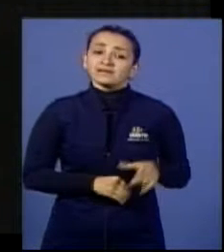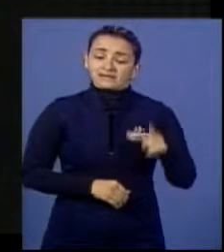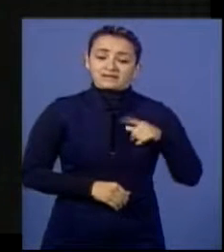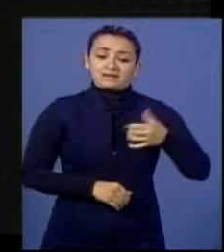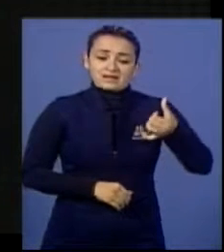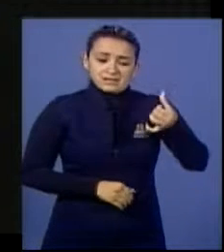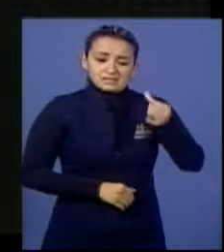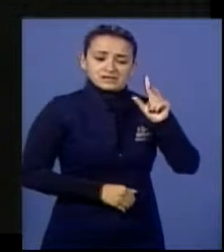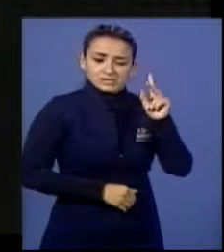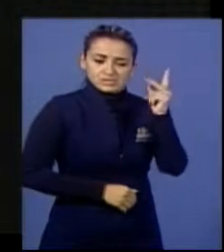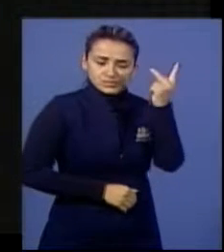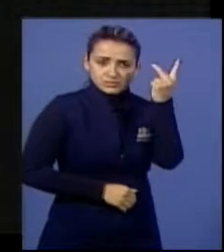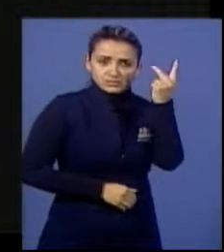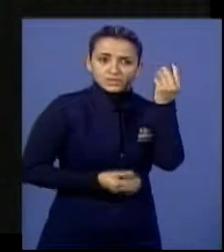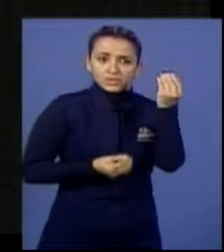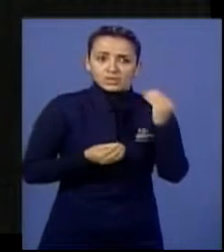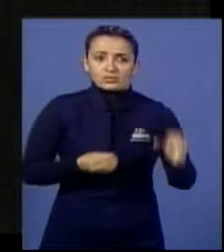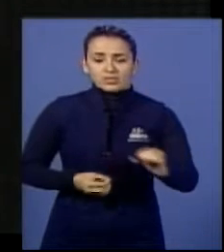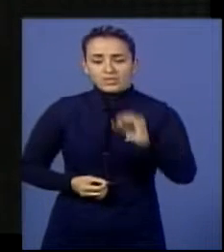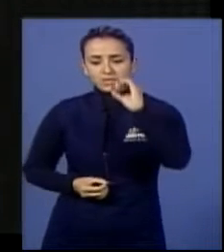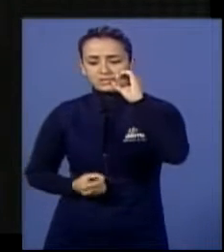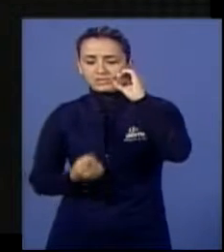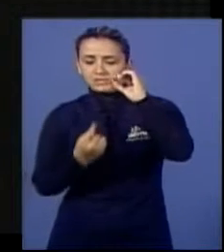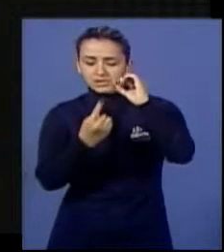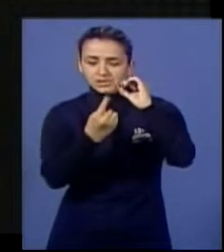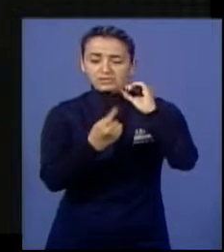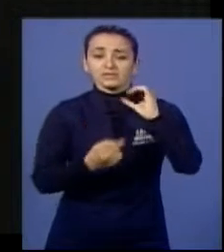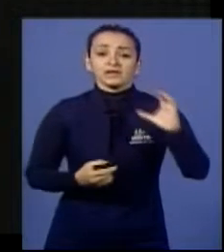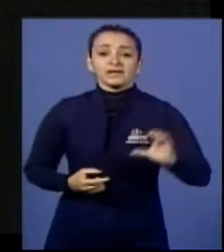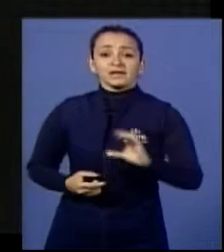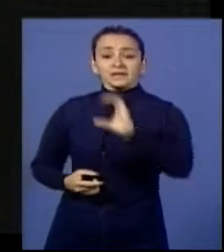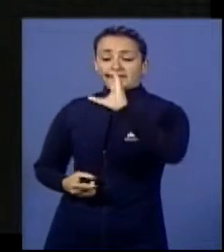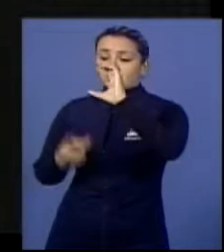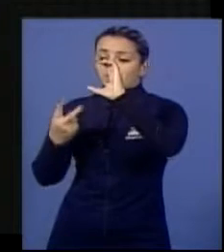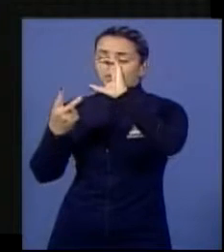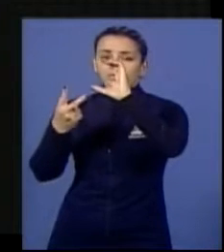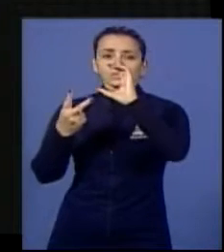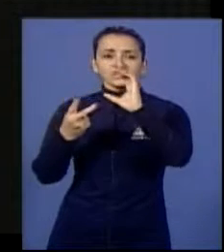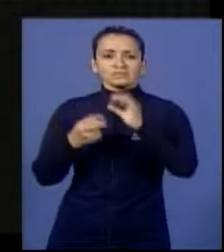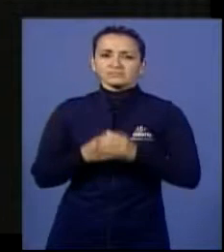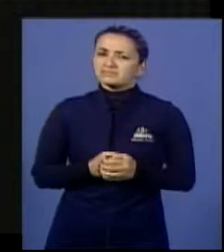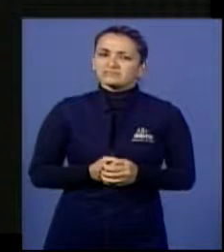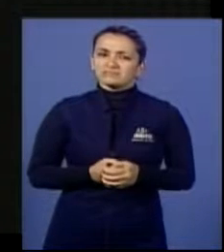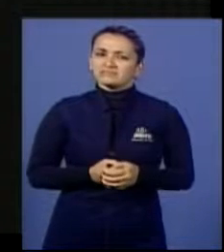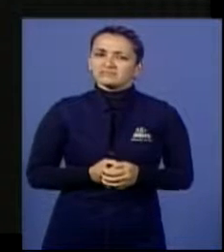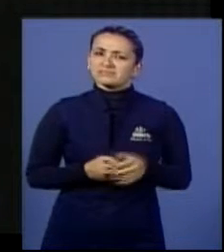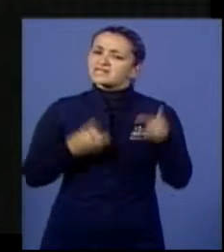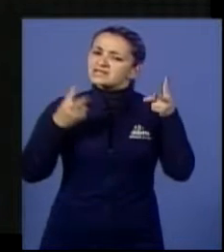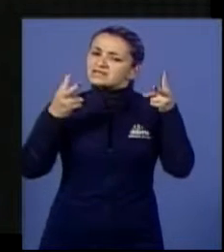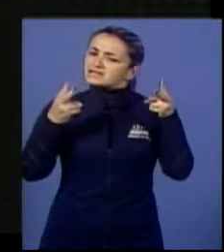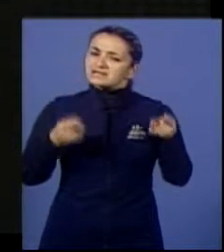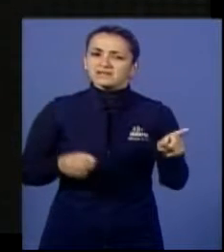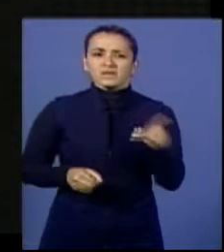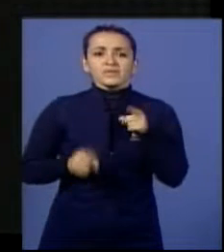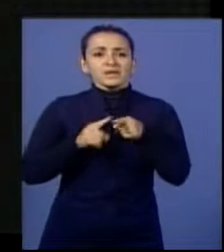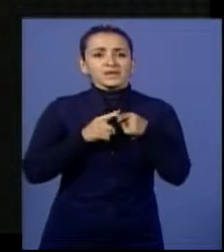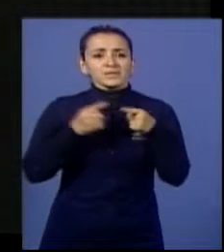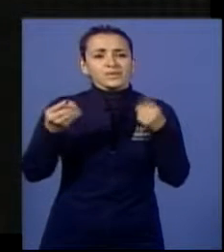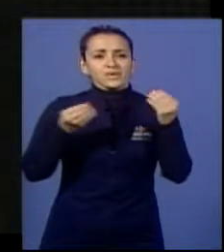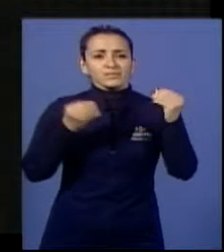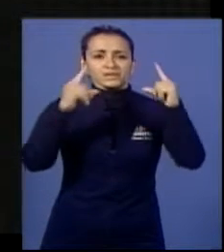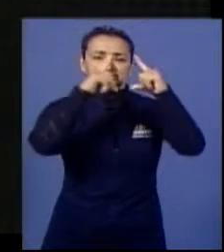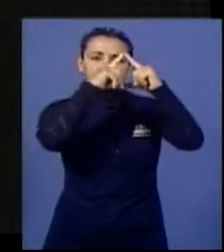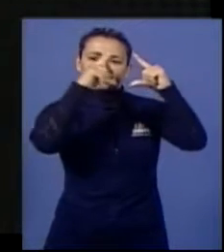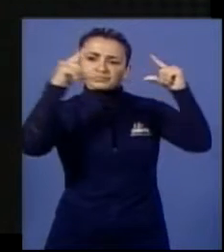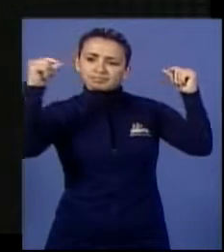hidrogênios, 1 oxigênio, 2 carboninho. Eu acho que não é a mesma substância, mas a quantidade de molequinha dos bichinhos